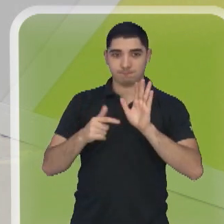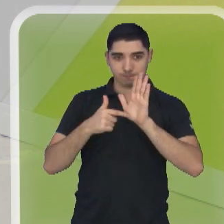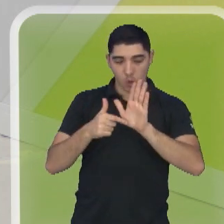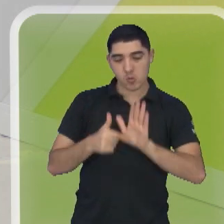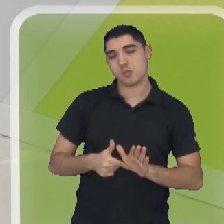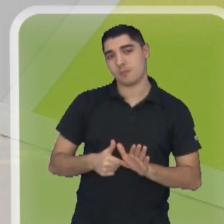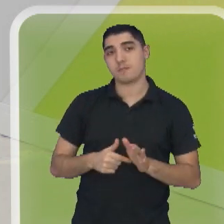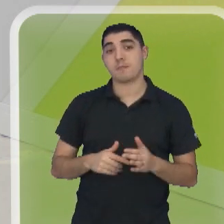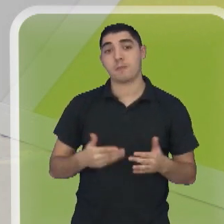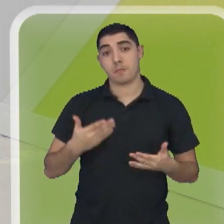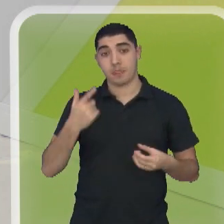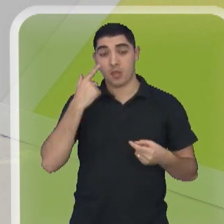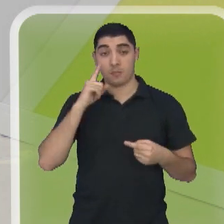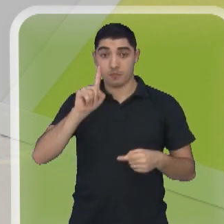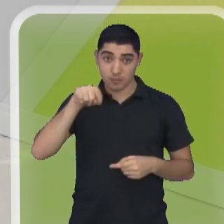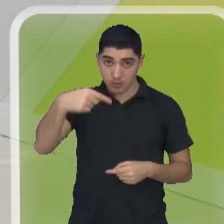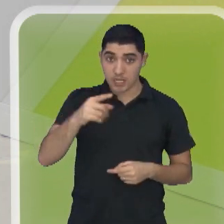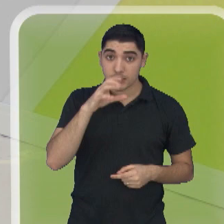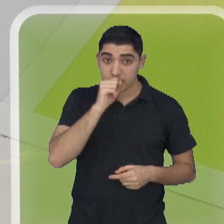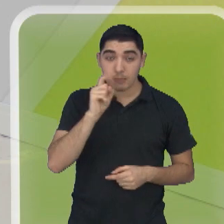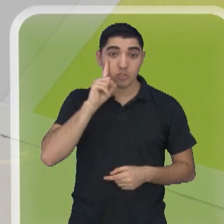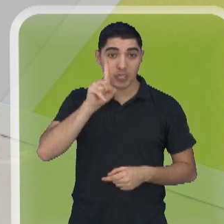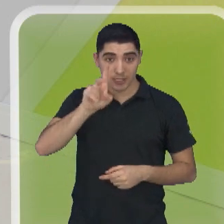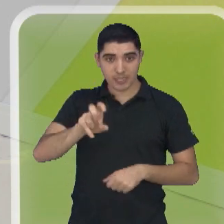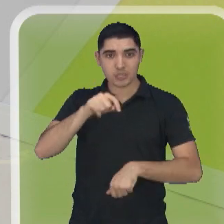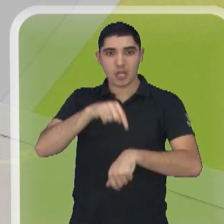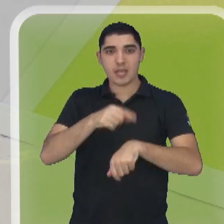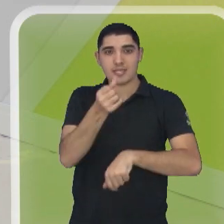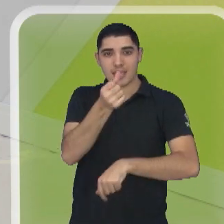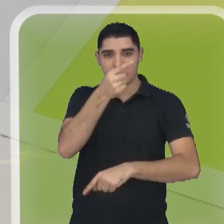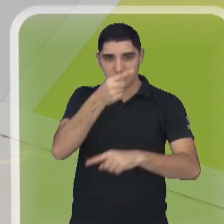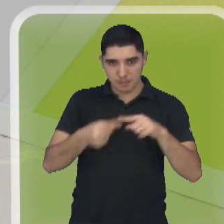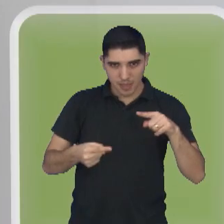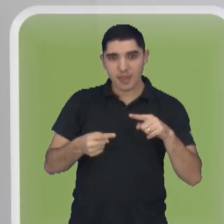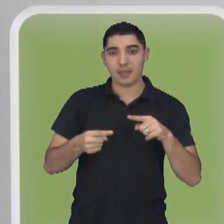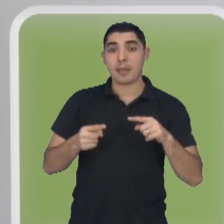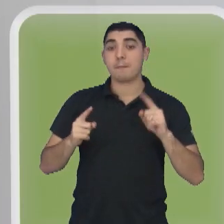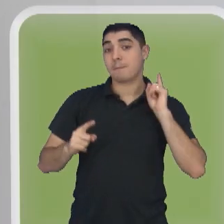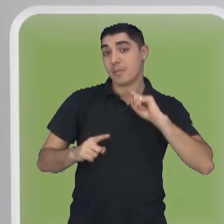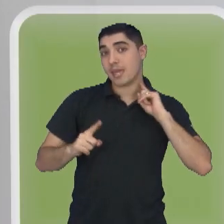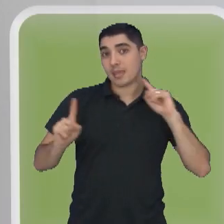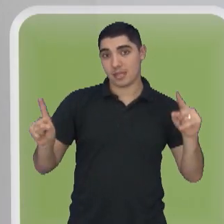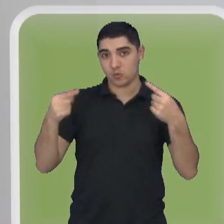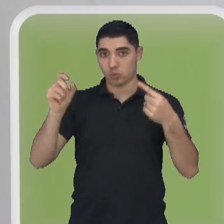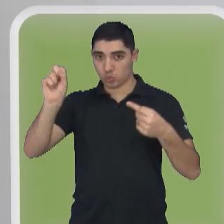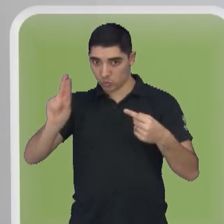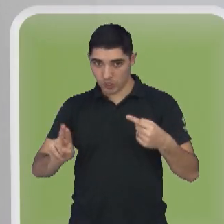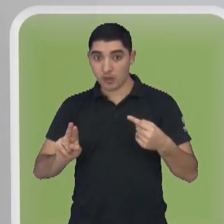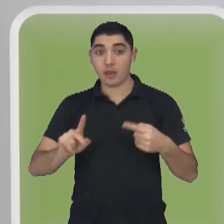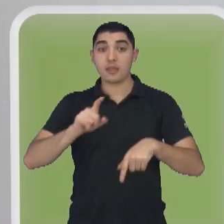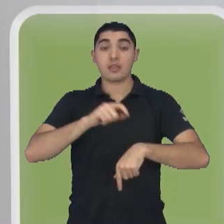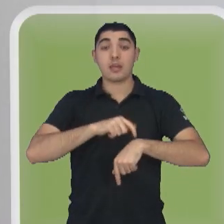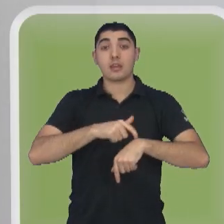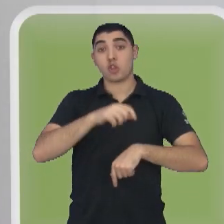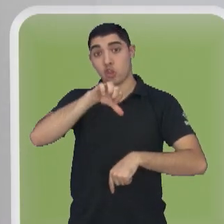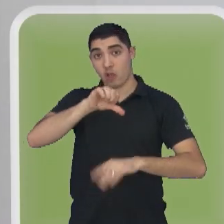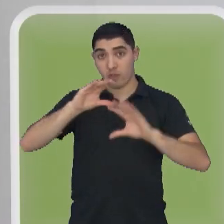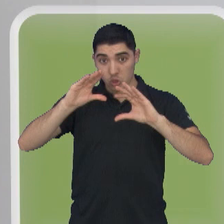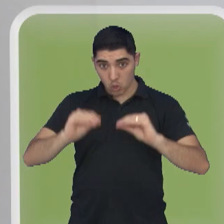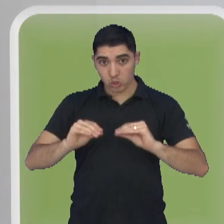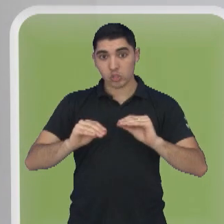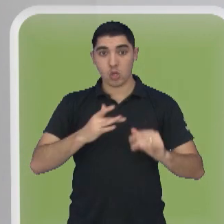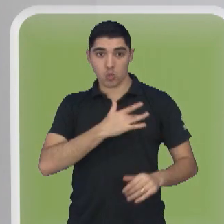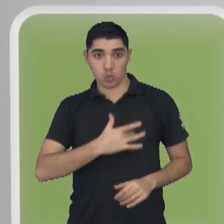necessário. Próximo sábado, dia 15, 18h30, tem Minas e Suzano, e às 21 horas tem